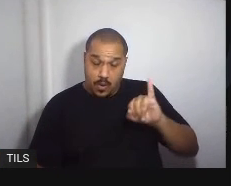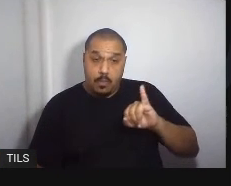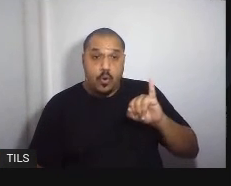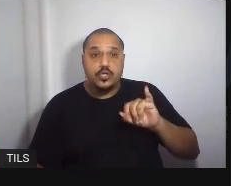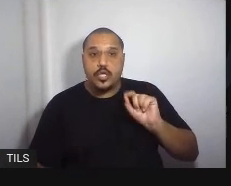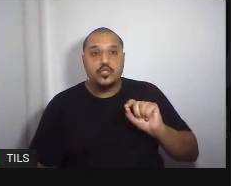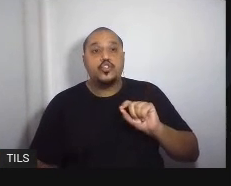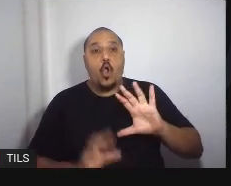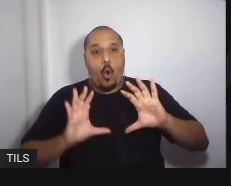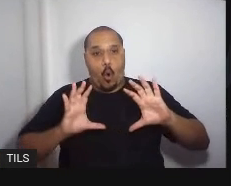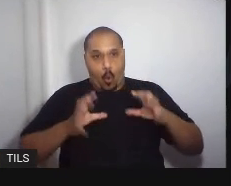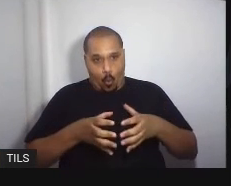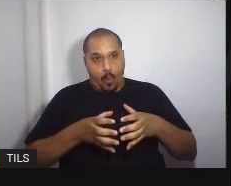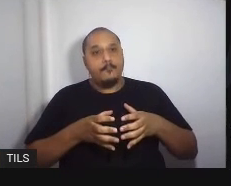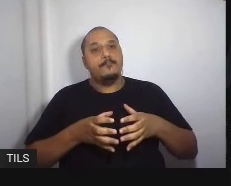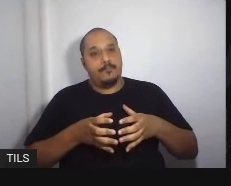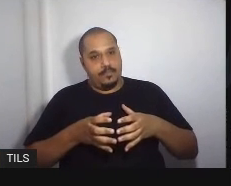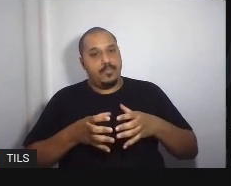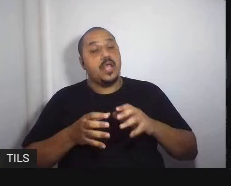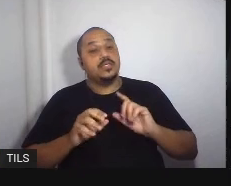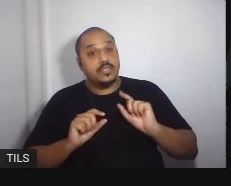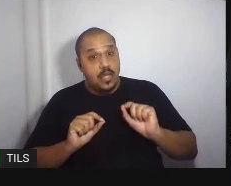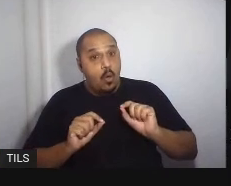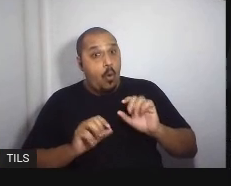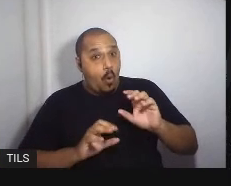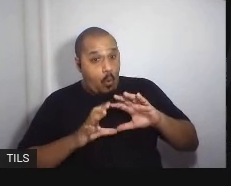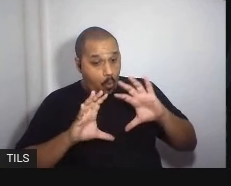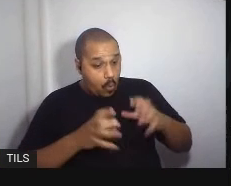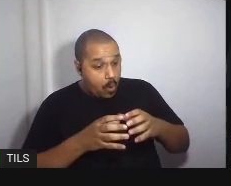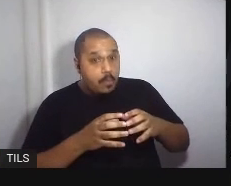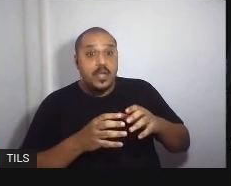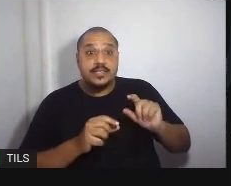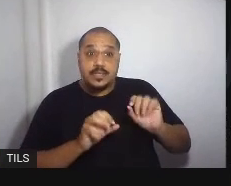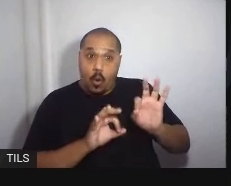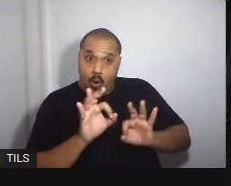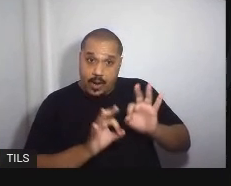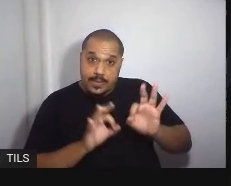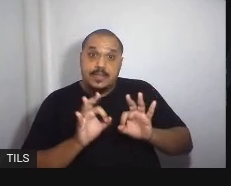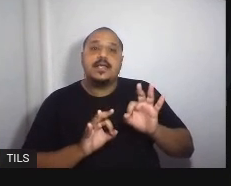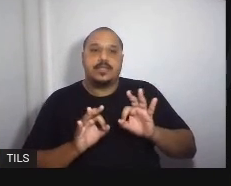sejam professores nessa sala. Então, tanto os monitores voluntários,